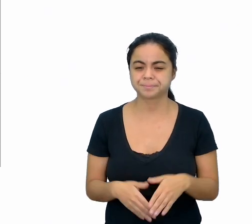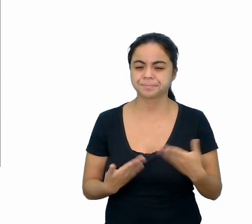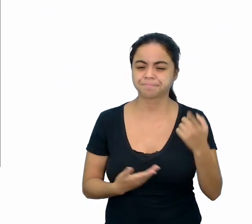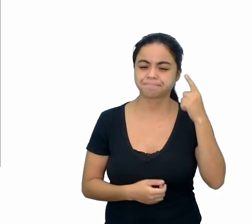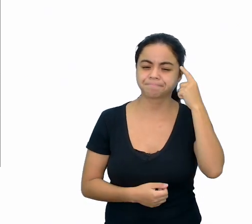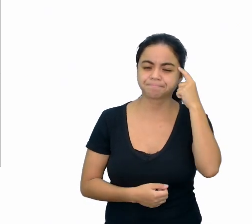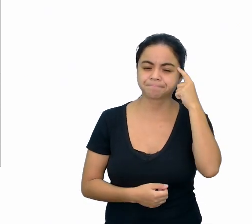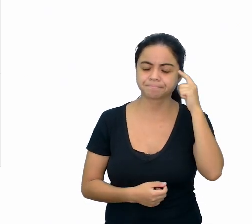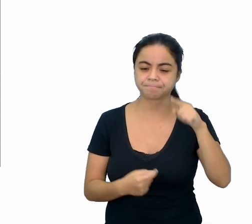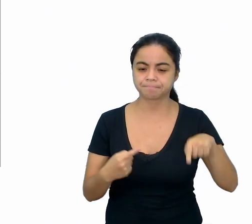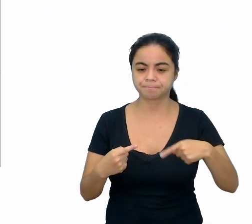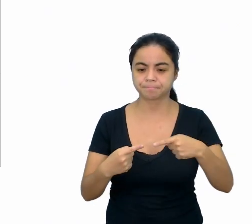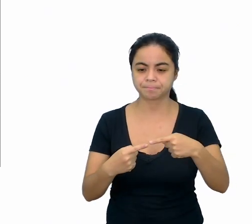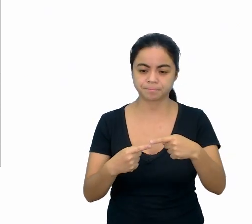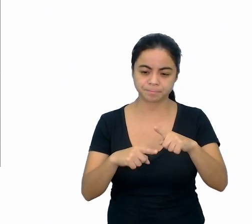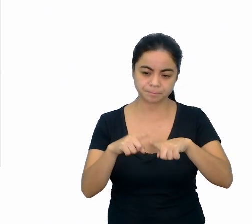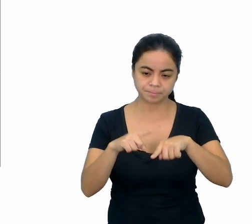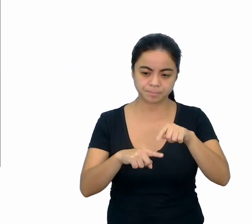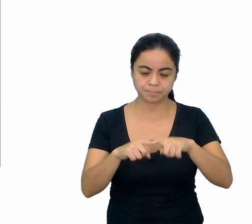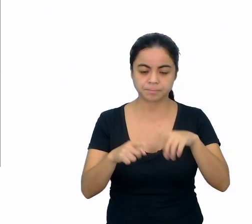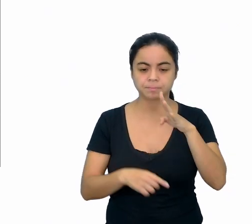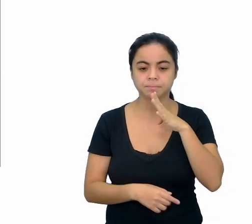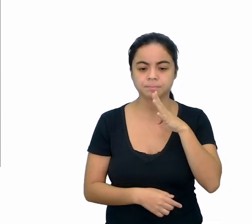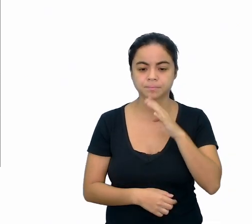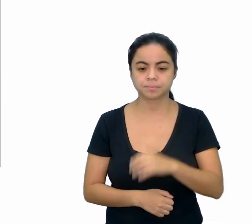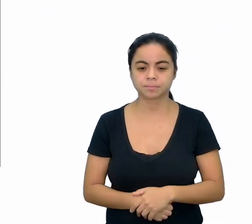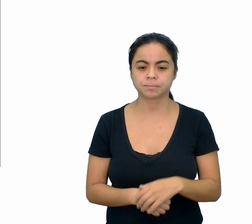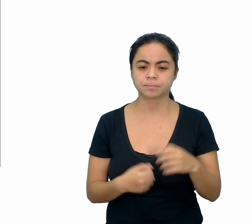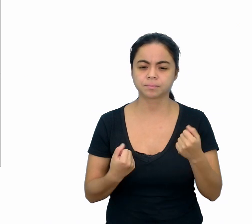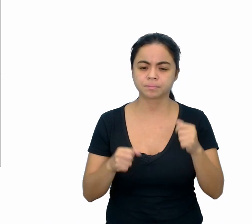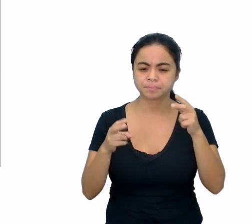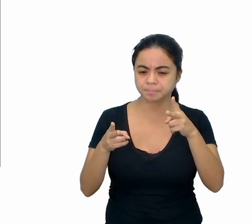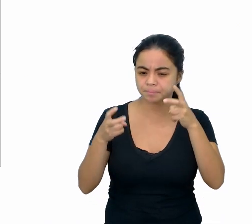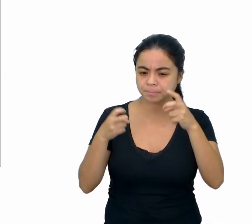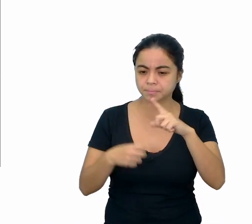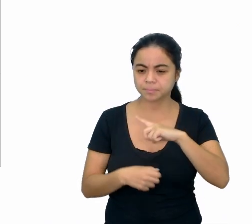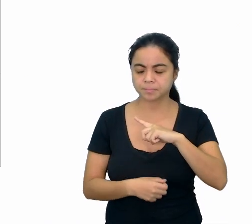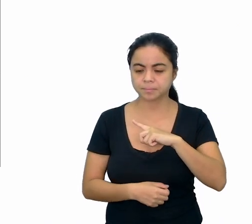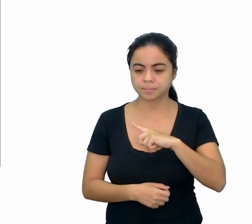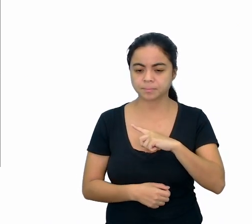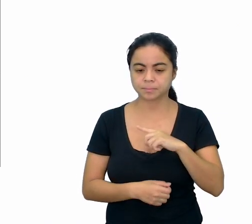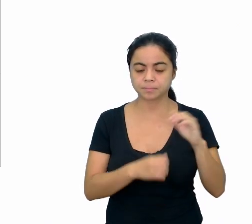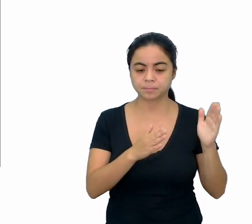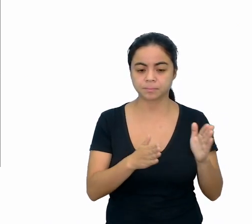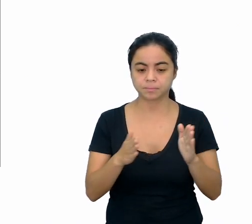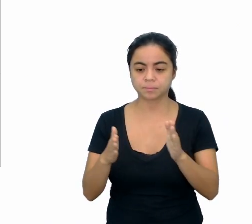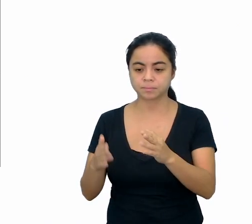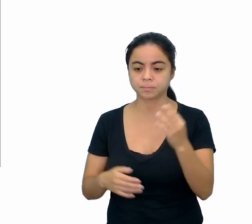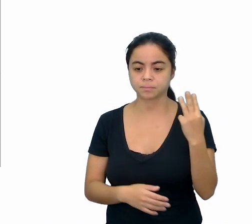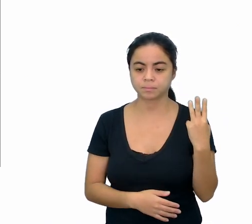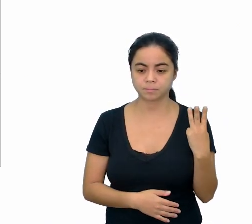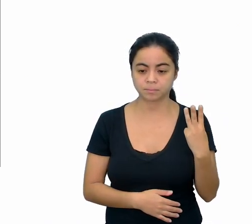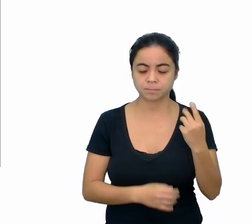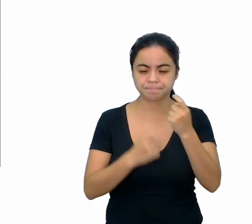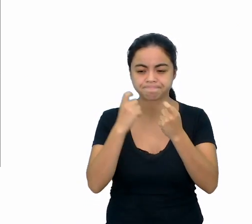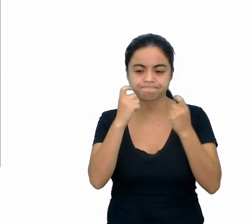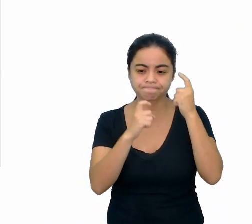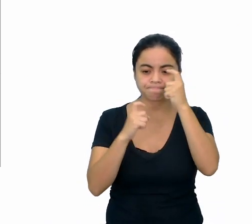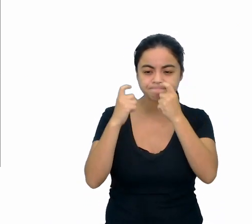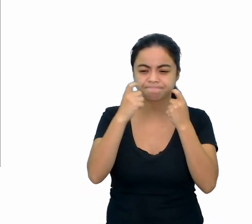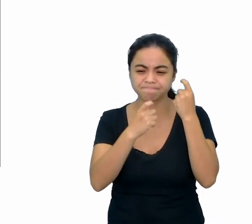Considerando esses objetos de conhecimento, é possível perceber que há nesta sequência didática 3 uma